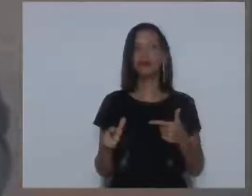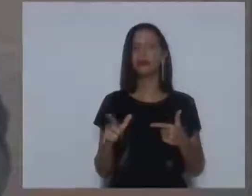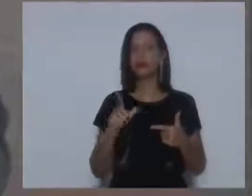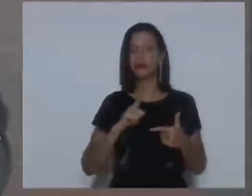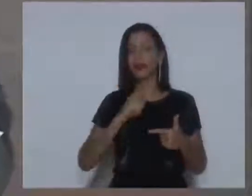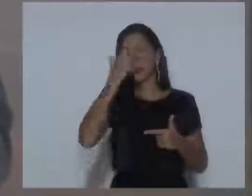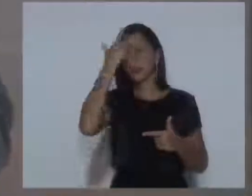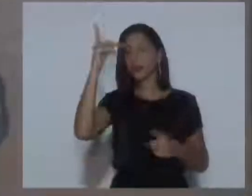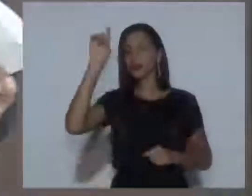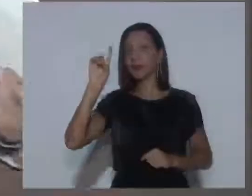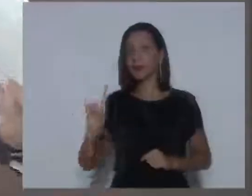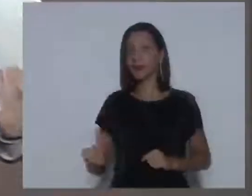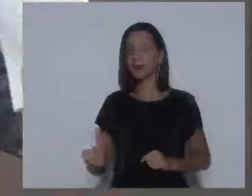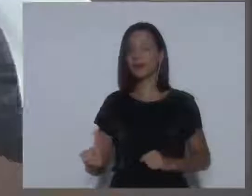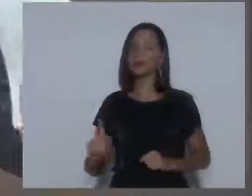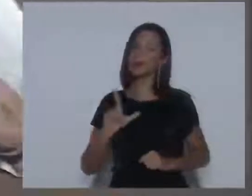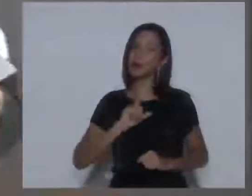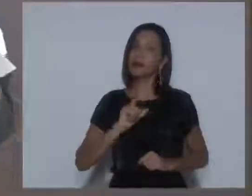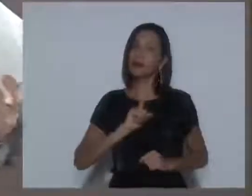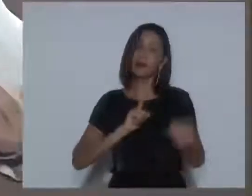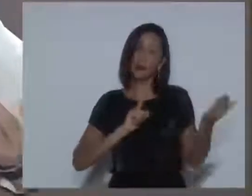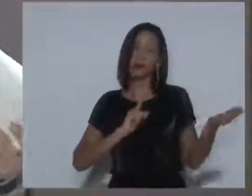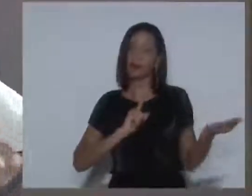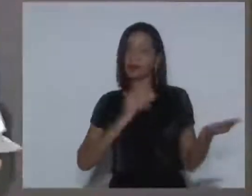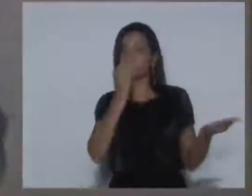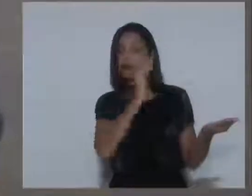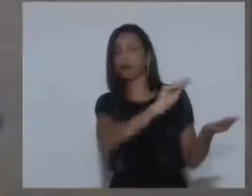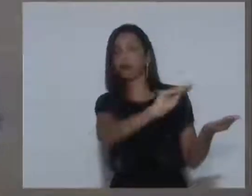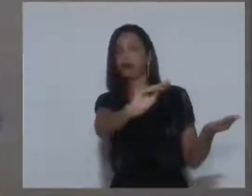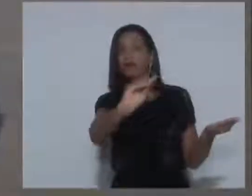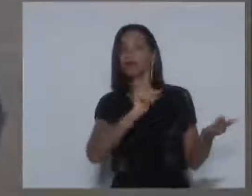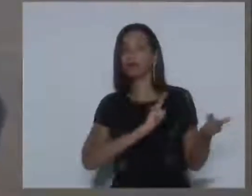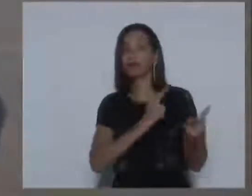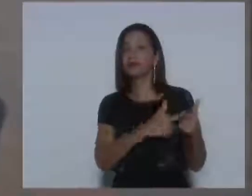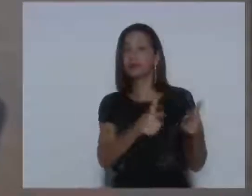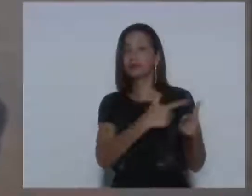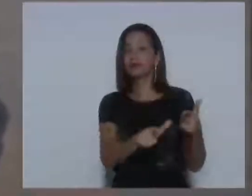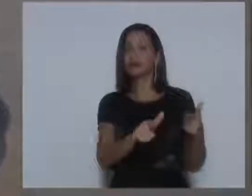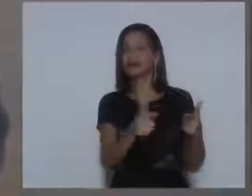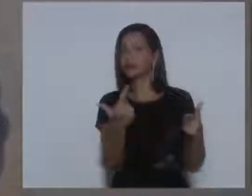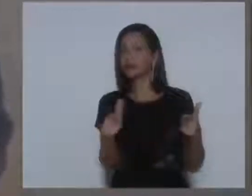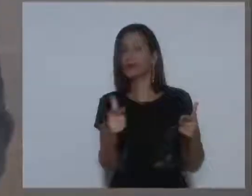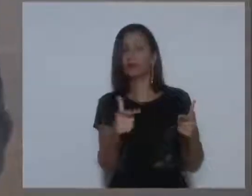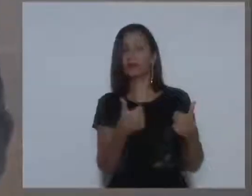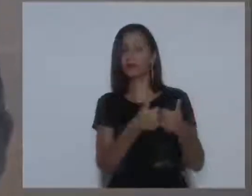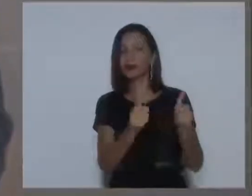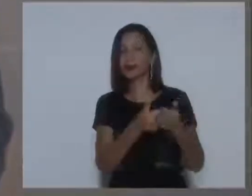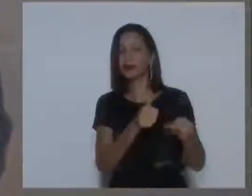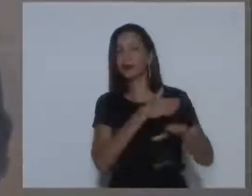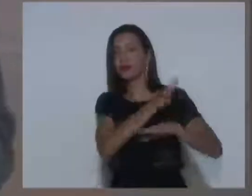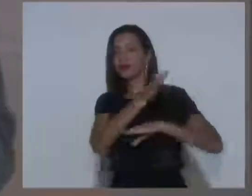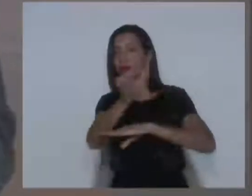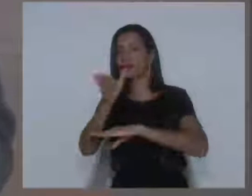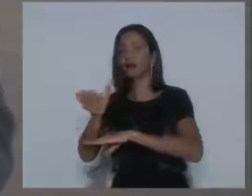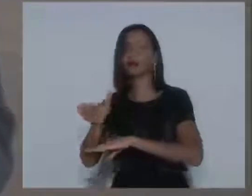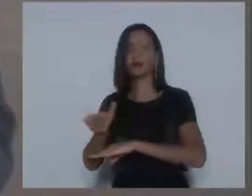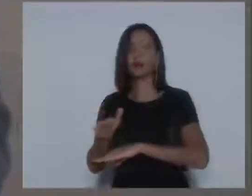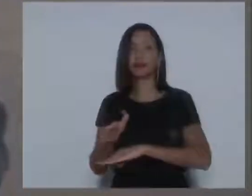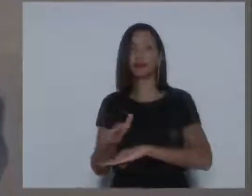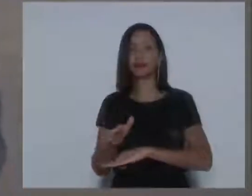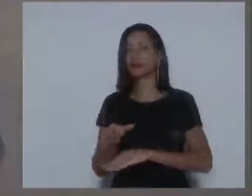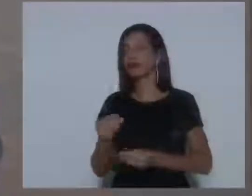com deficiência, que estava aí, né? Tem alguns locais que ainda está com problema de ter um ônibus, tá? Transferindo isso